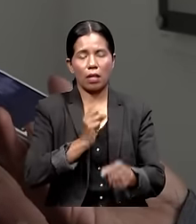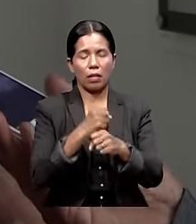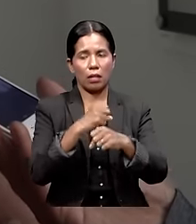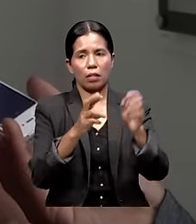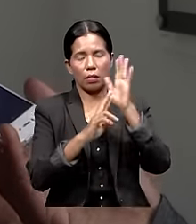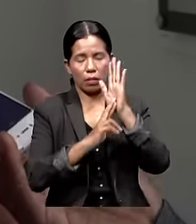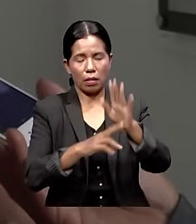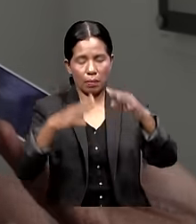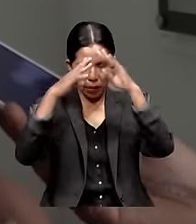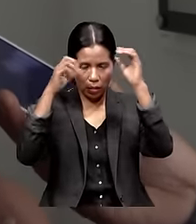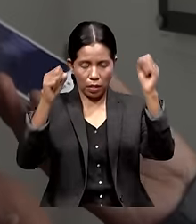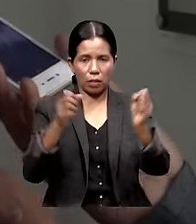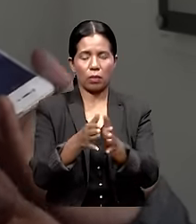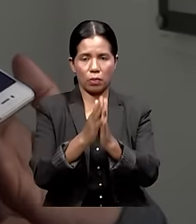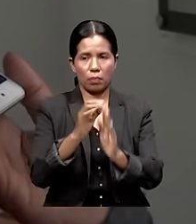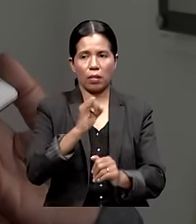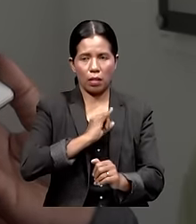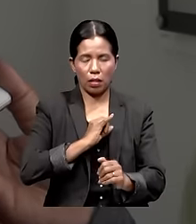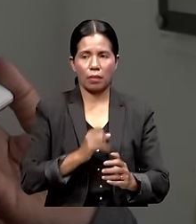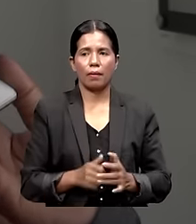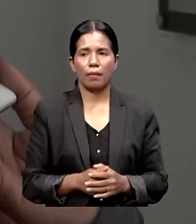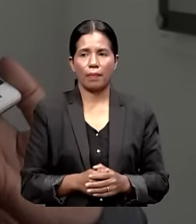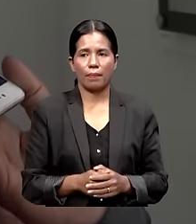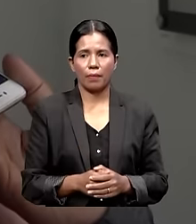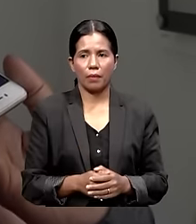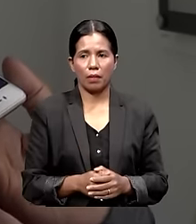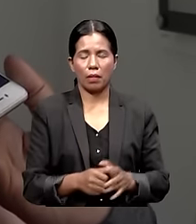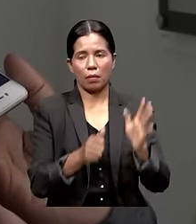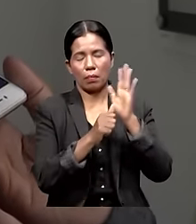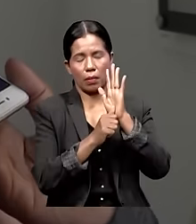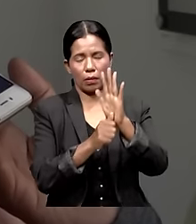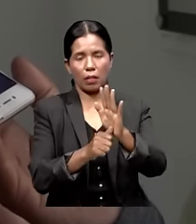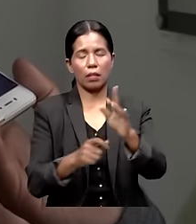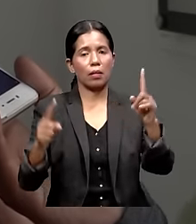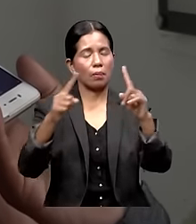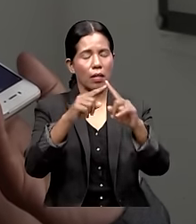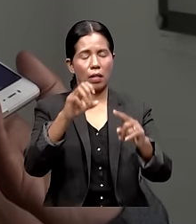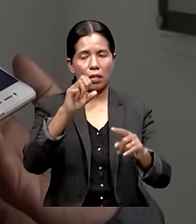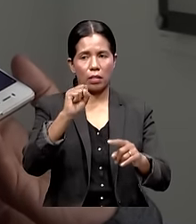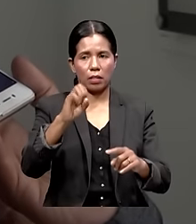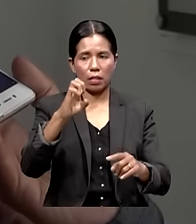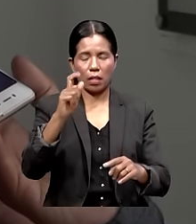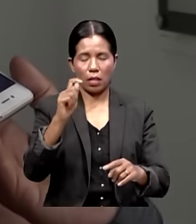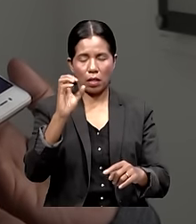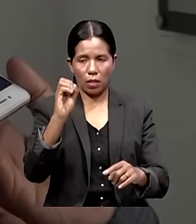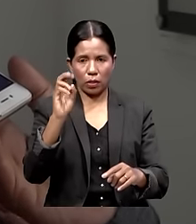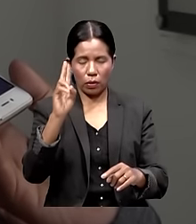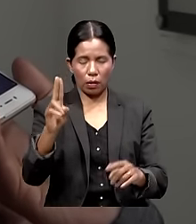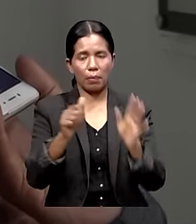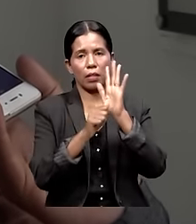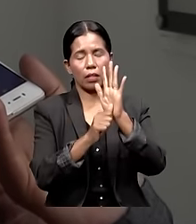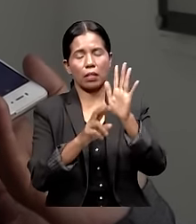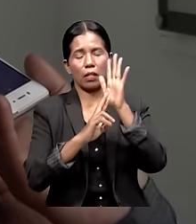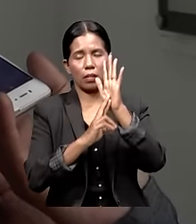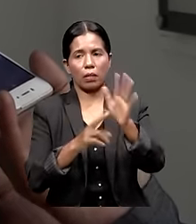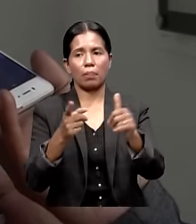sir presidente husu helana para ato apresentase ato apresenta relatorio